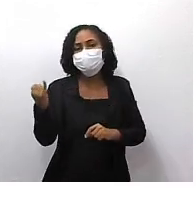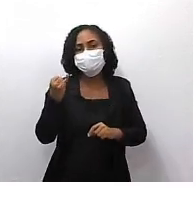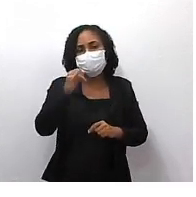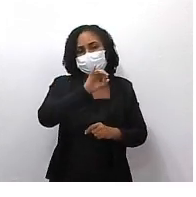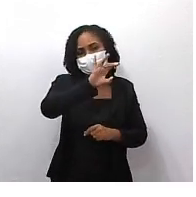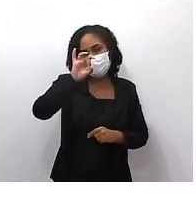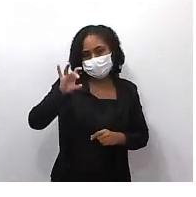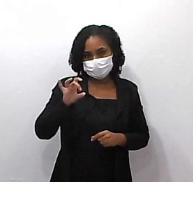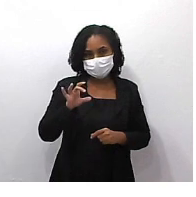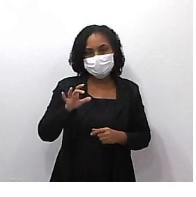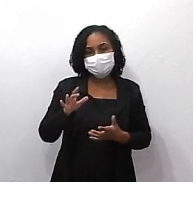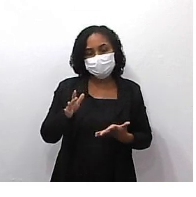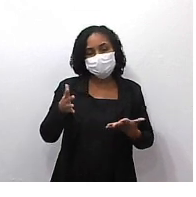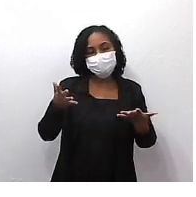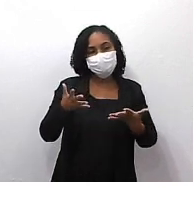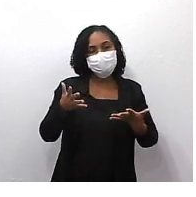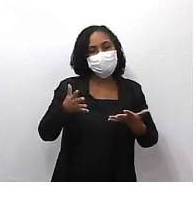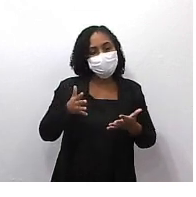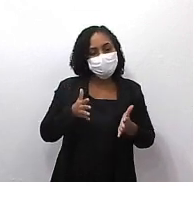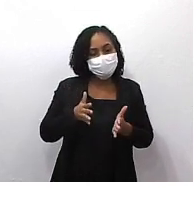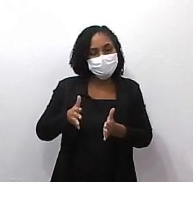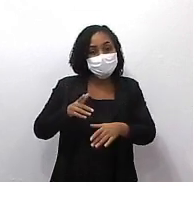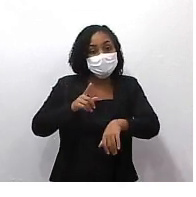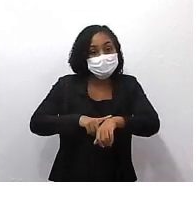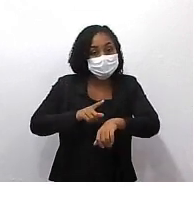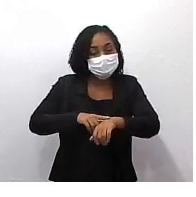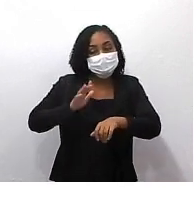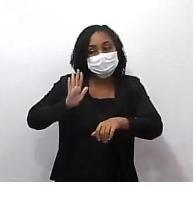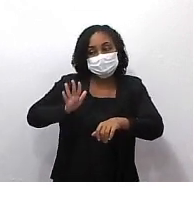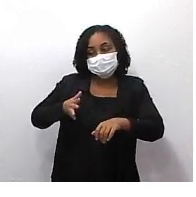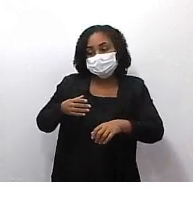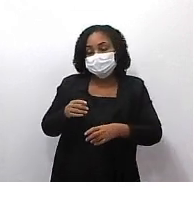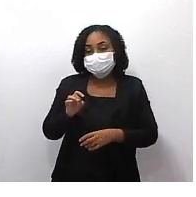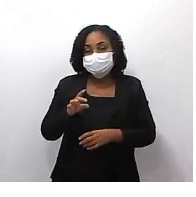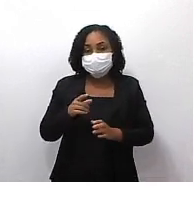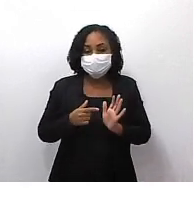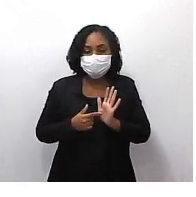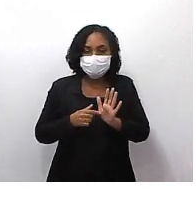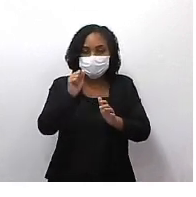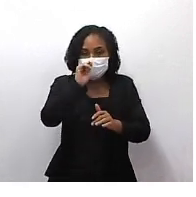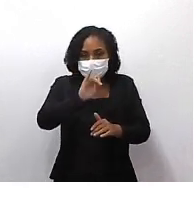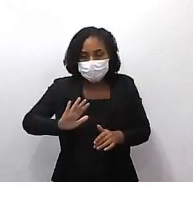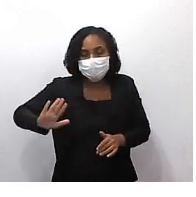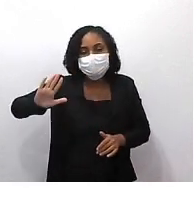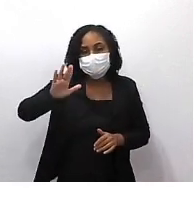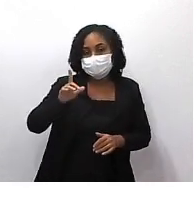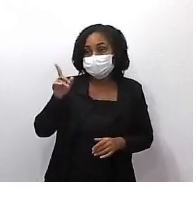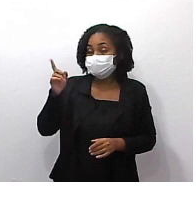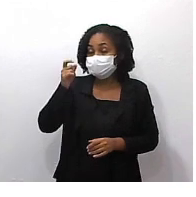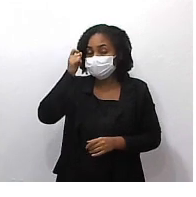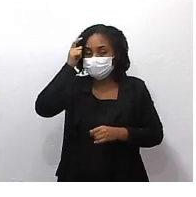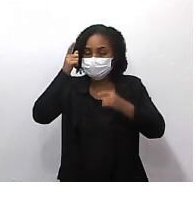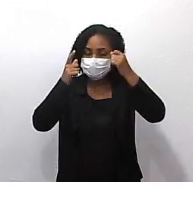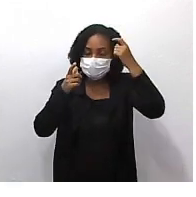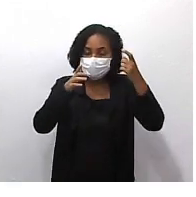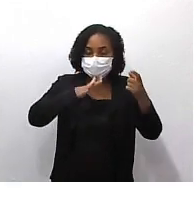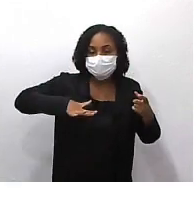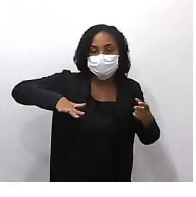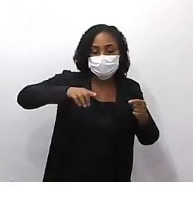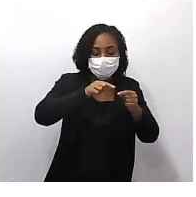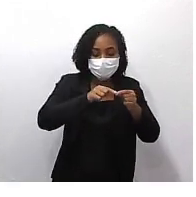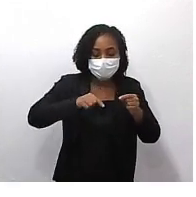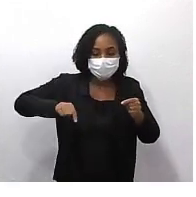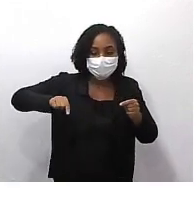cada bacia. Hoje eu vou dar um grande passeio, porque meu tempo é curto, tá? Vou só mostrar algumas imagens e trazer algumas ideias gerais de cada bacia